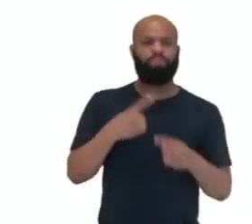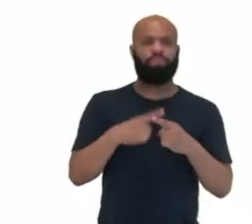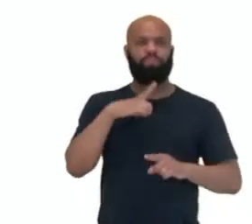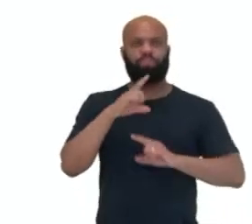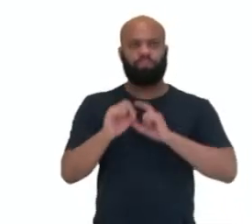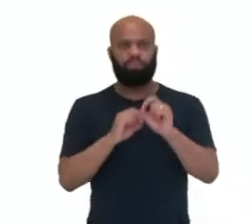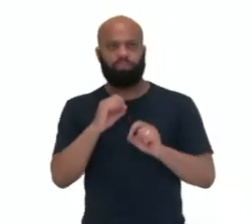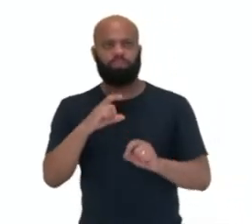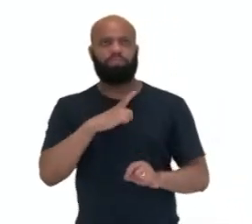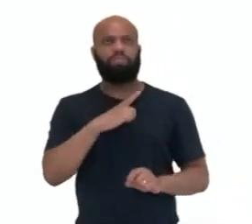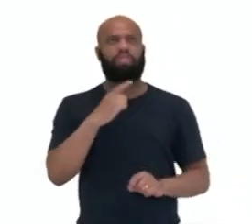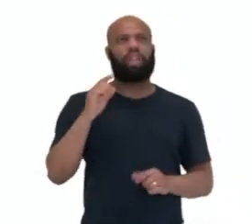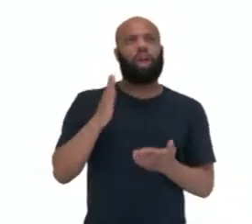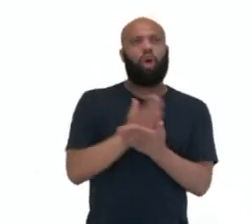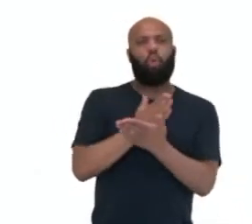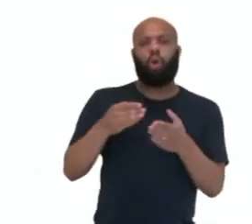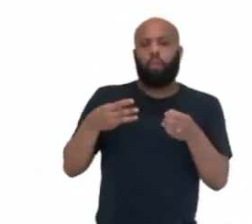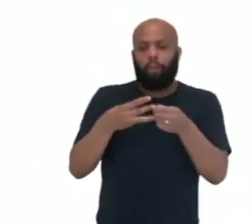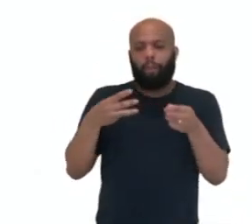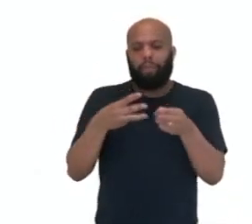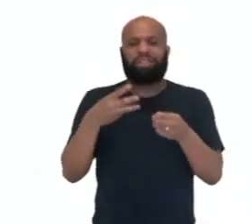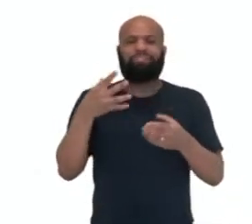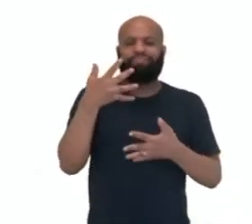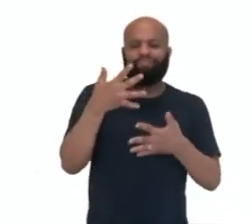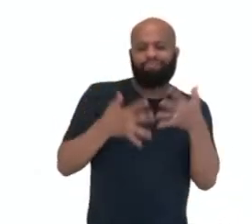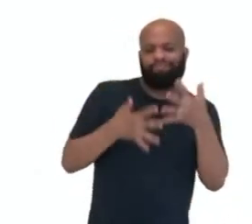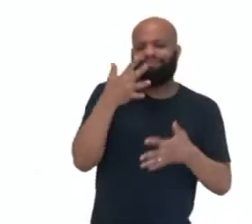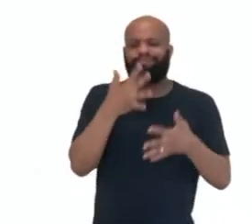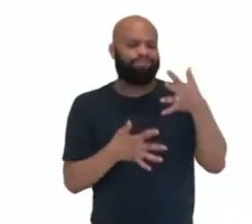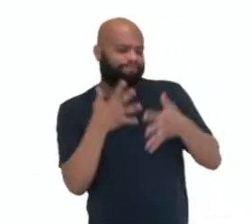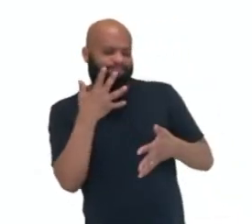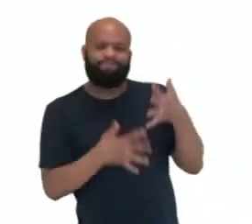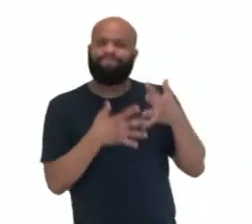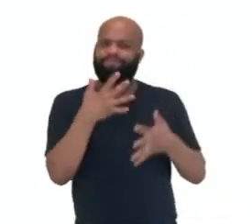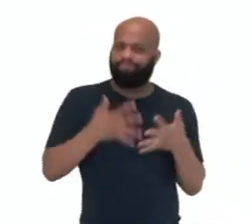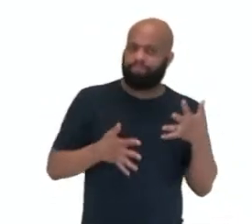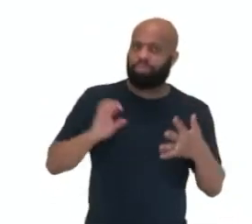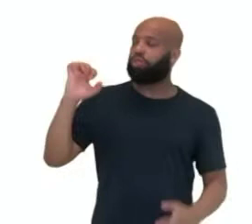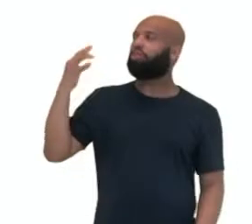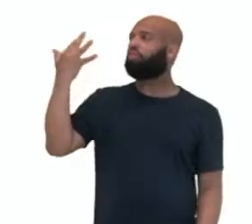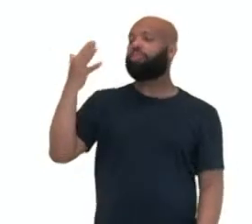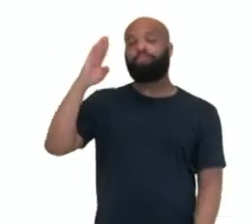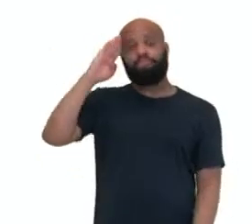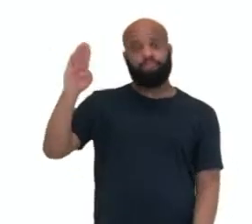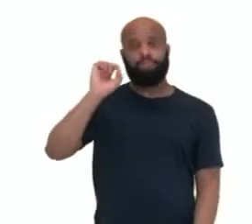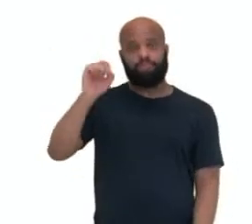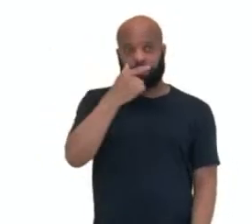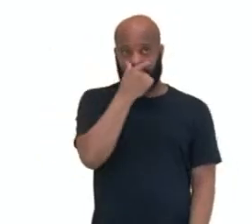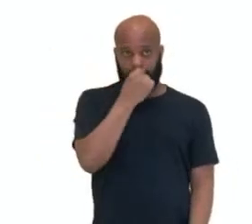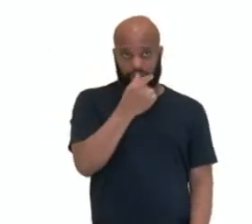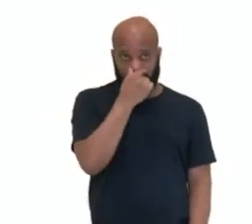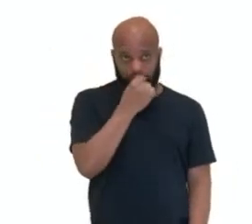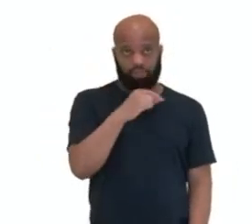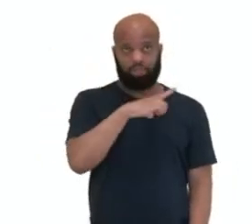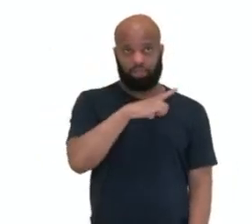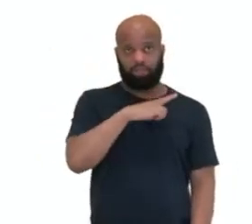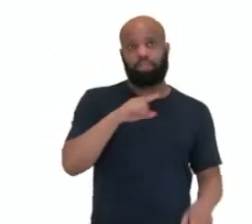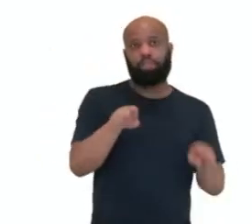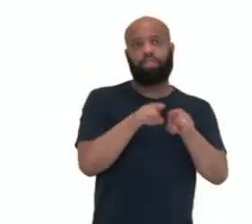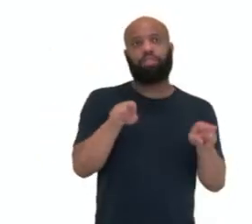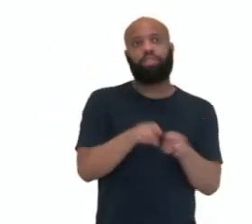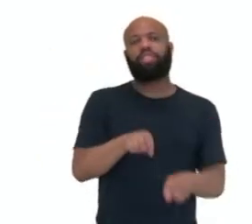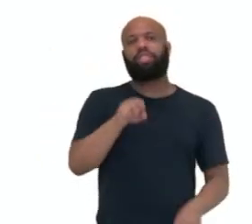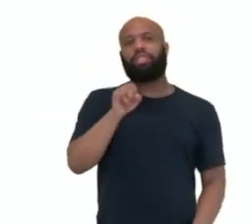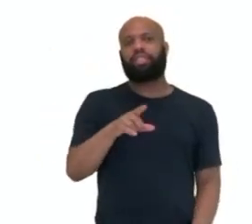os receptores olfativos do trato respiratório superior. Isso ocorre principalmente em resfriados mais comuns e nas crises